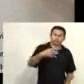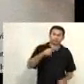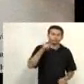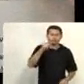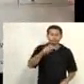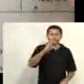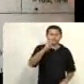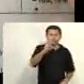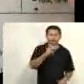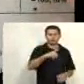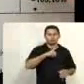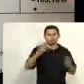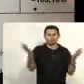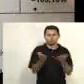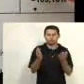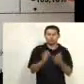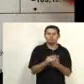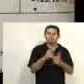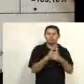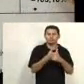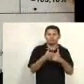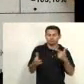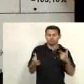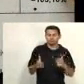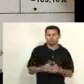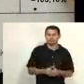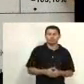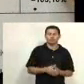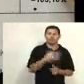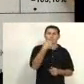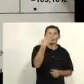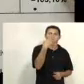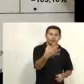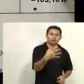494,5 que eu obtive agora, dividido por